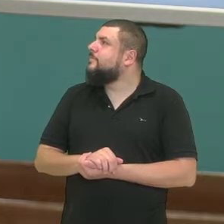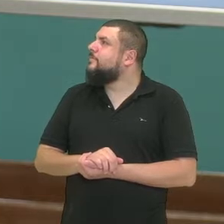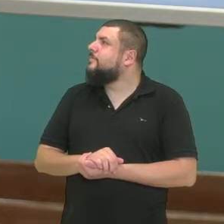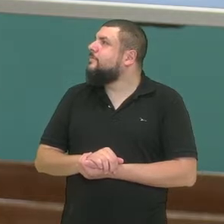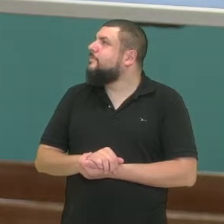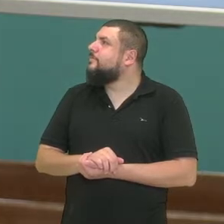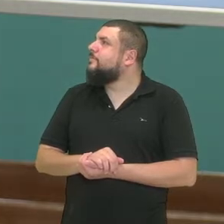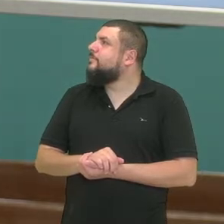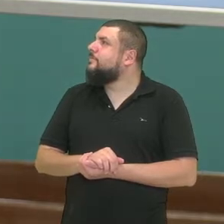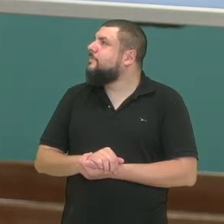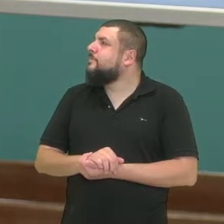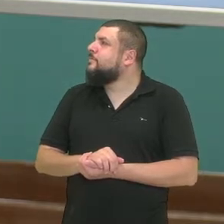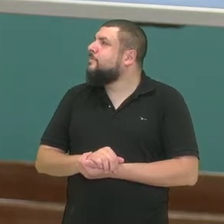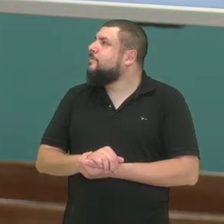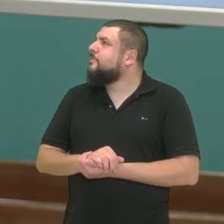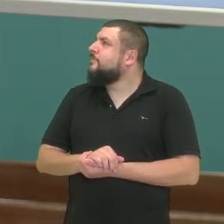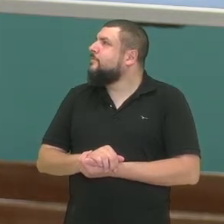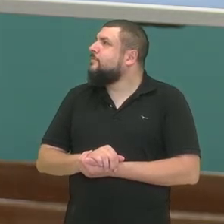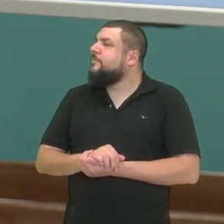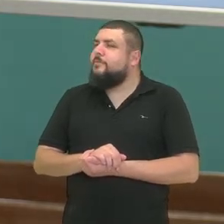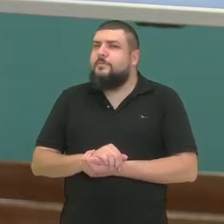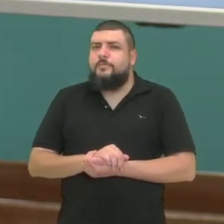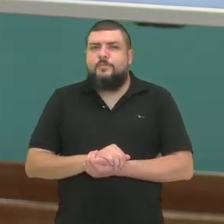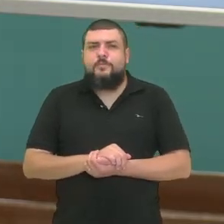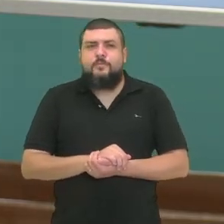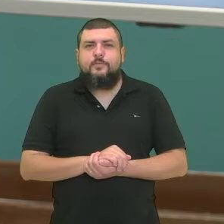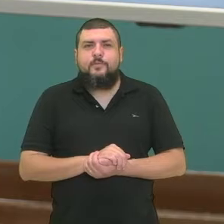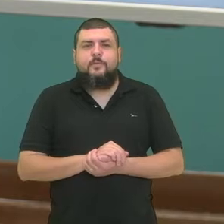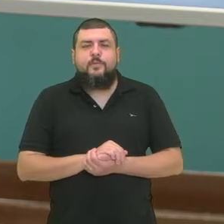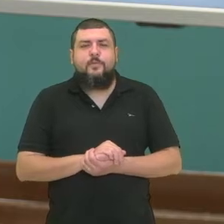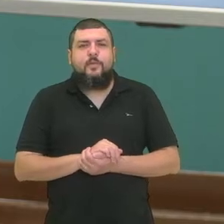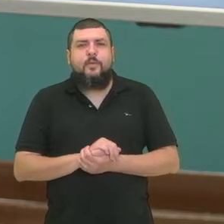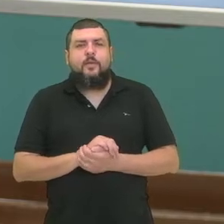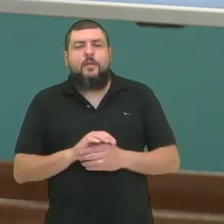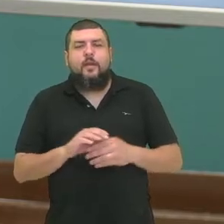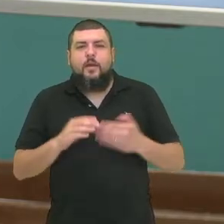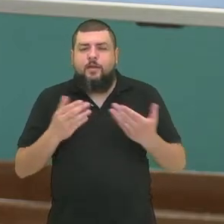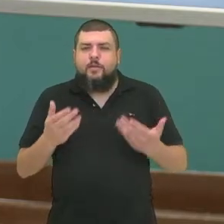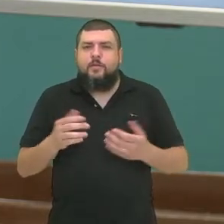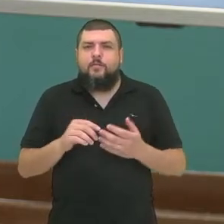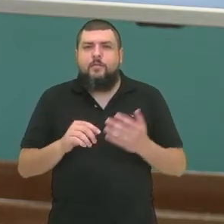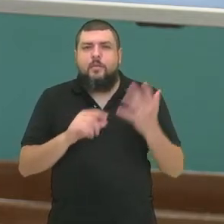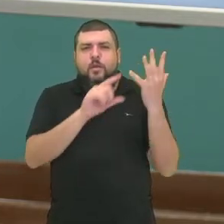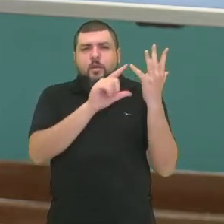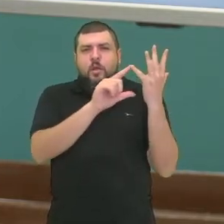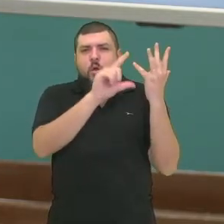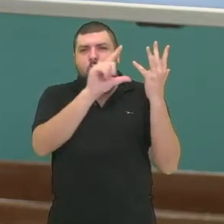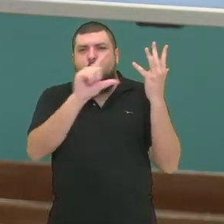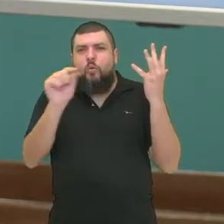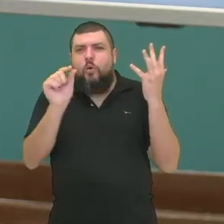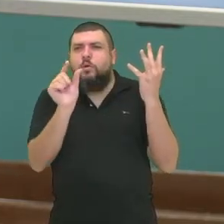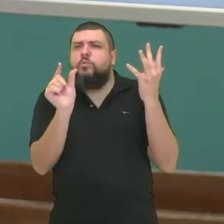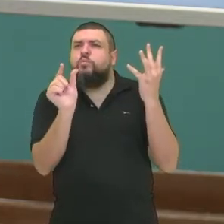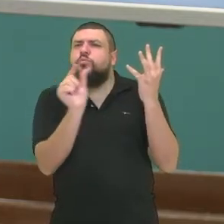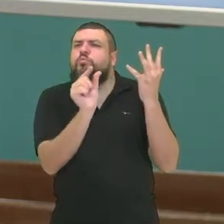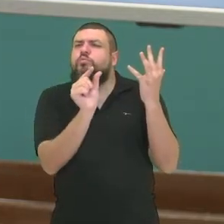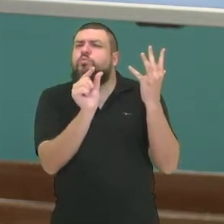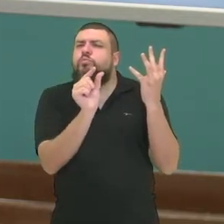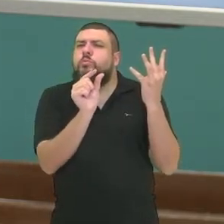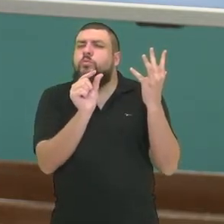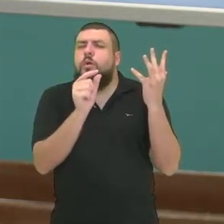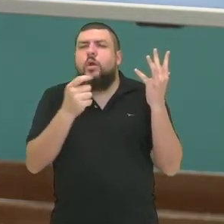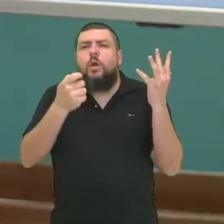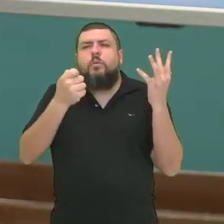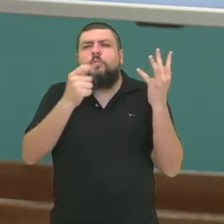é a retenção de água pela planta. Então, no caso, as plantas com folhas menores, elas perdem menos água para o ambiente, né? No